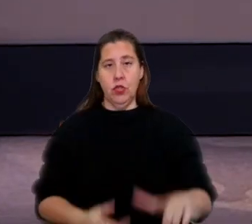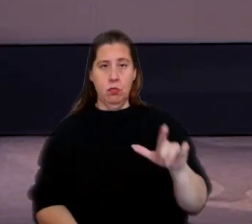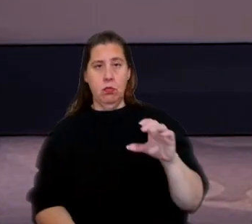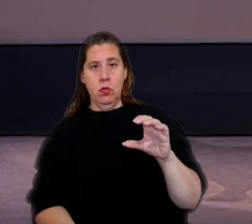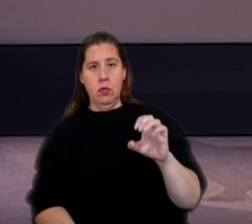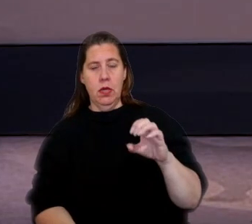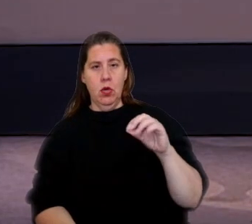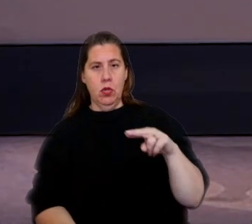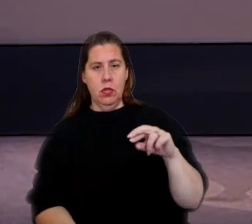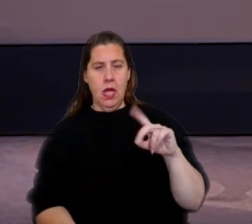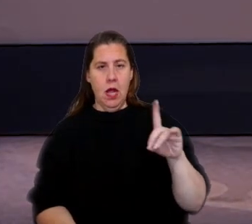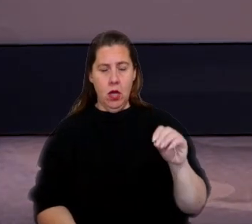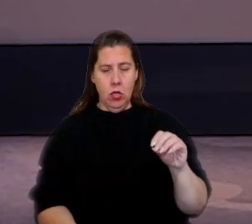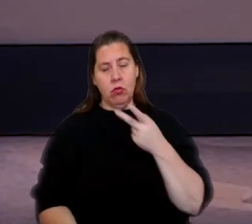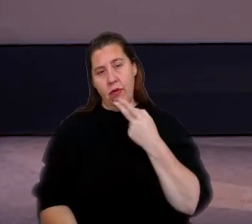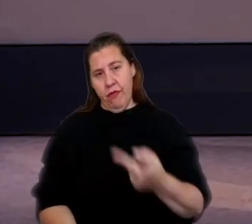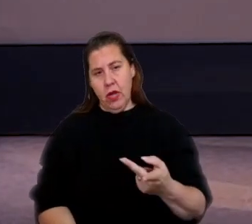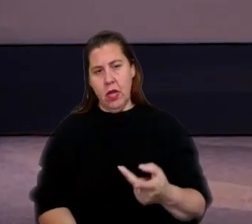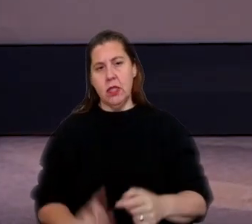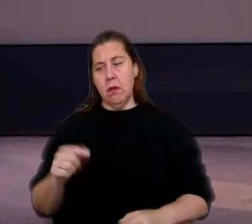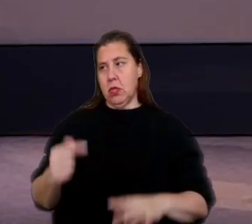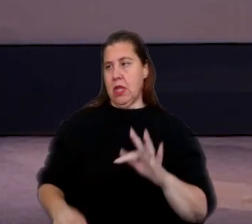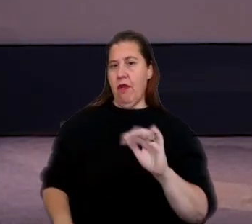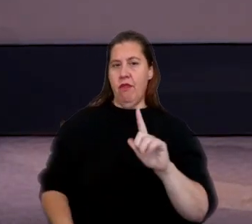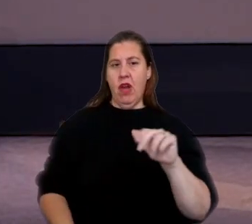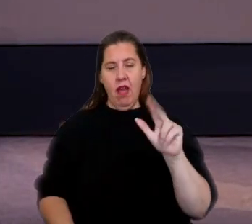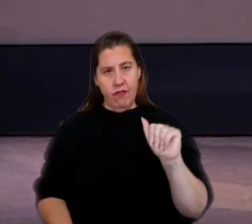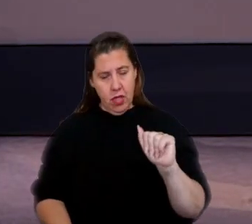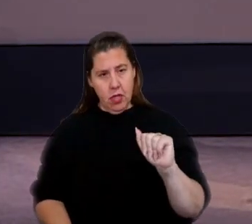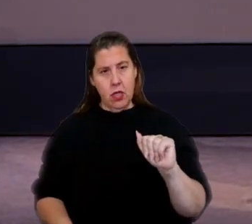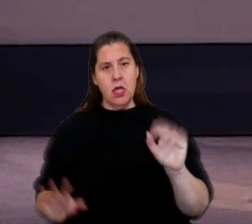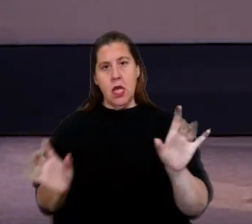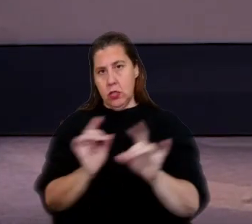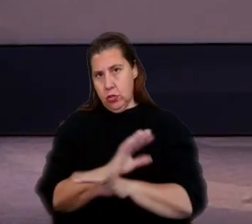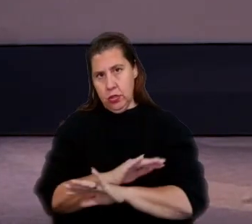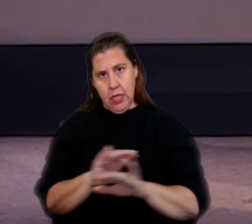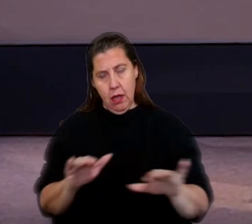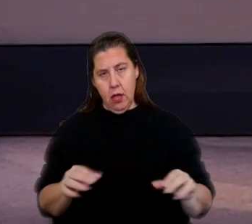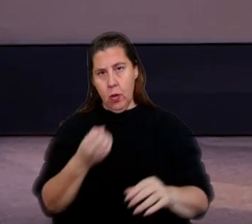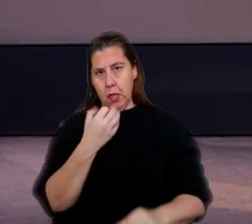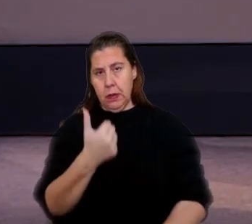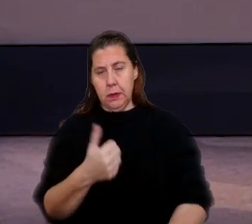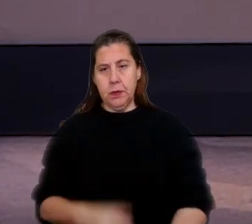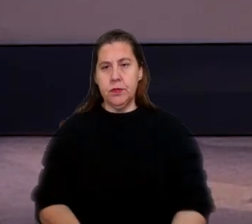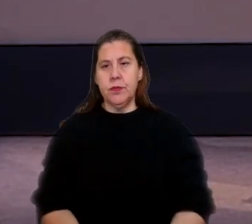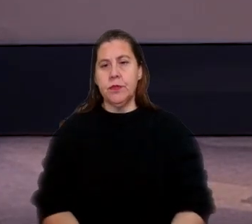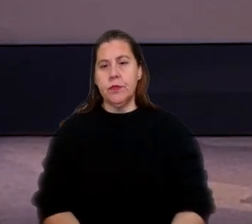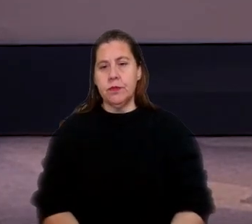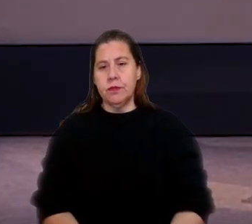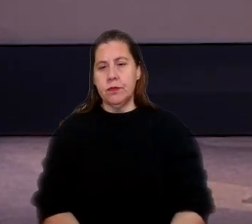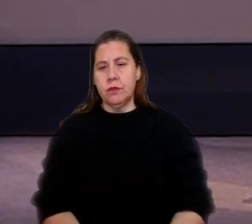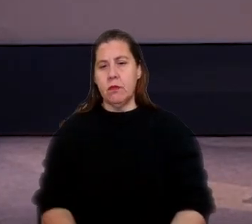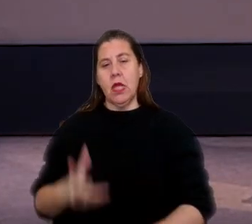Vou pedir para o Leonardo falar o que você quiser falar, depois eu passo a palavra para a Flávia e aí a gente encerra, tá bom?